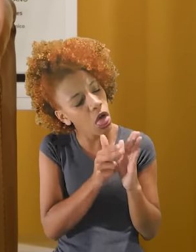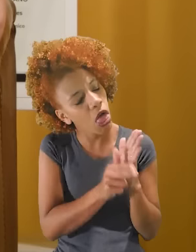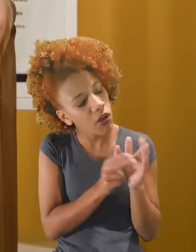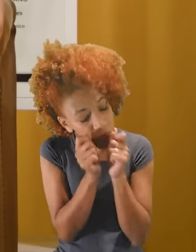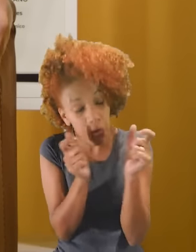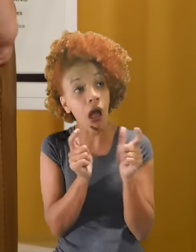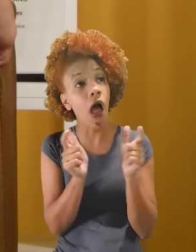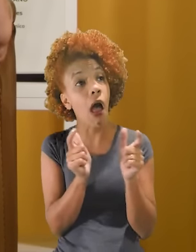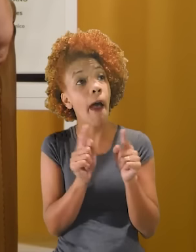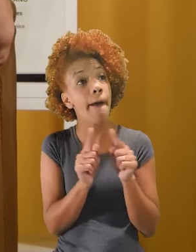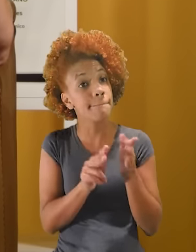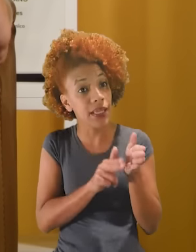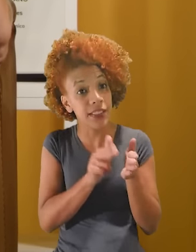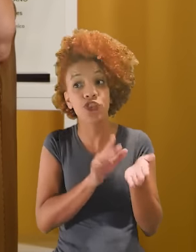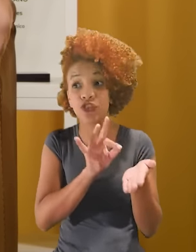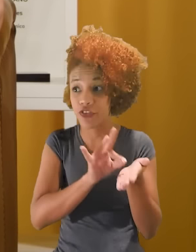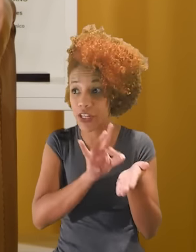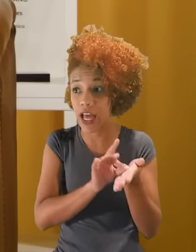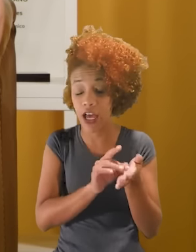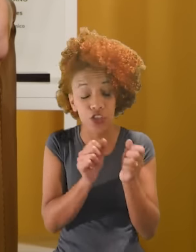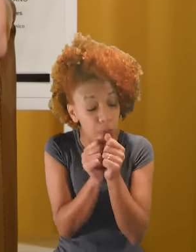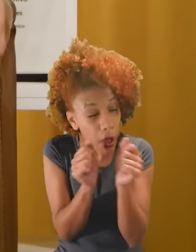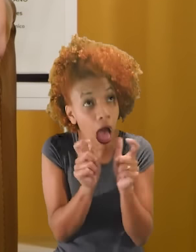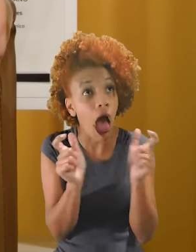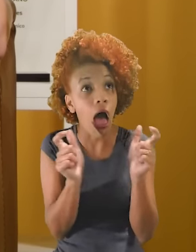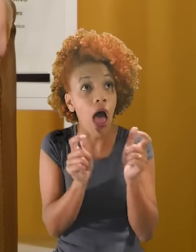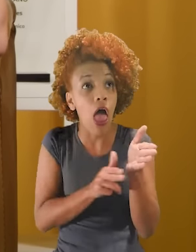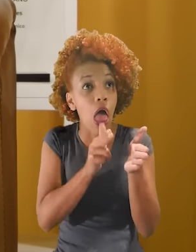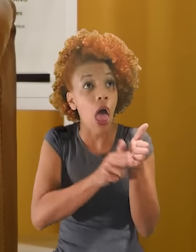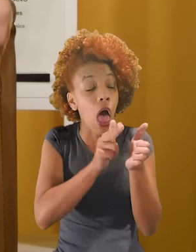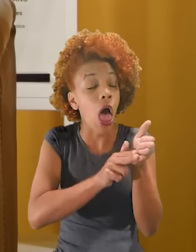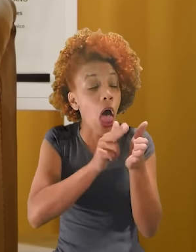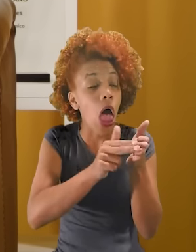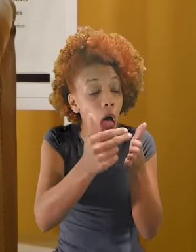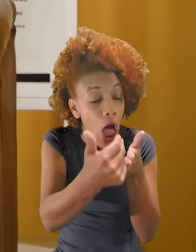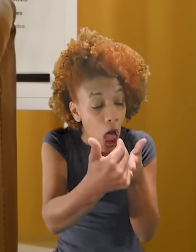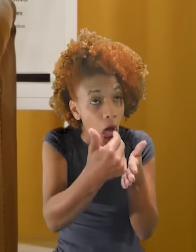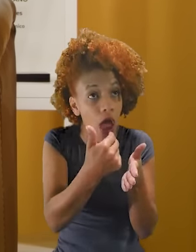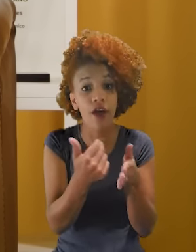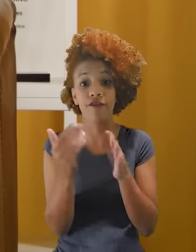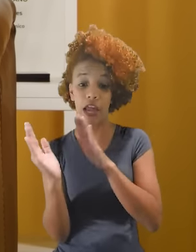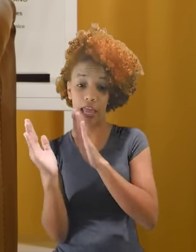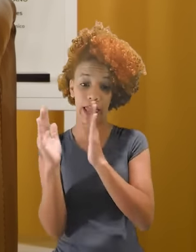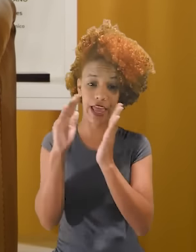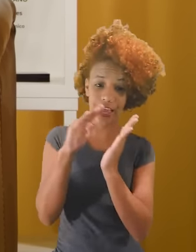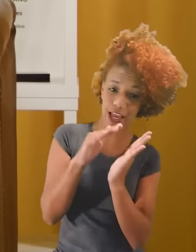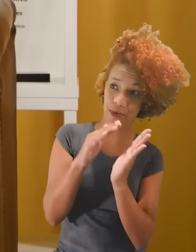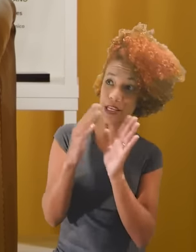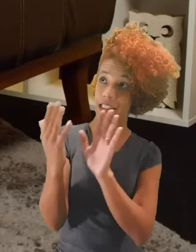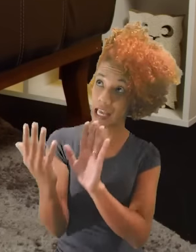passar e ele acorda. Só que esse trem tava de verdade. Exatamente. E todo mundo ficava muito impressionado como ele fazia. Aquelas coisas de vai cair o armário,